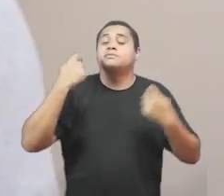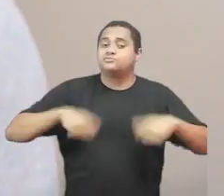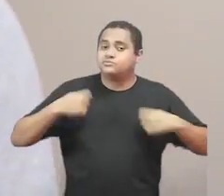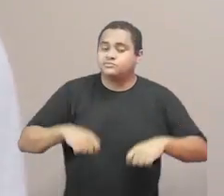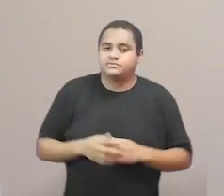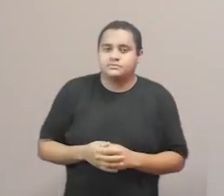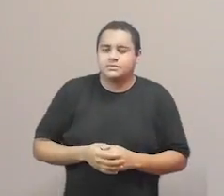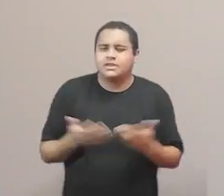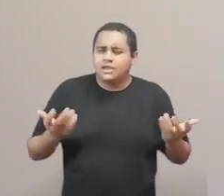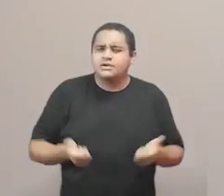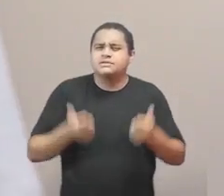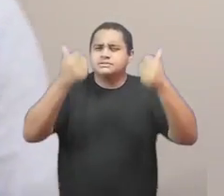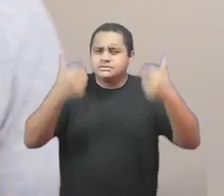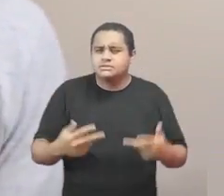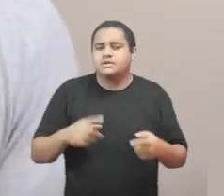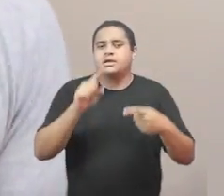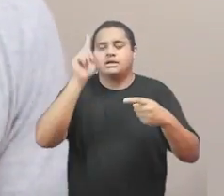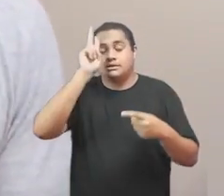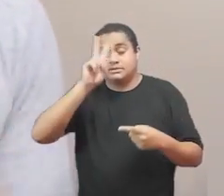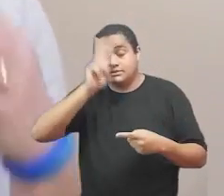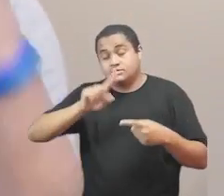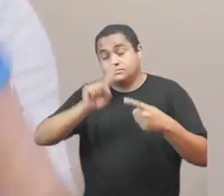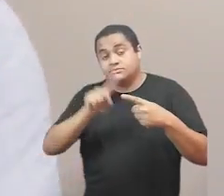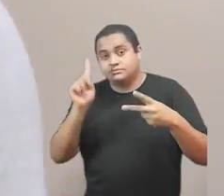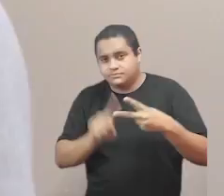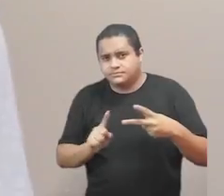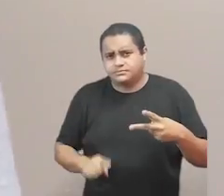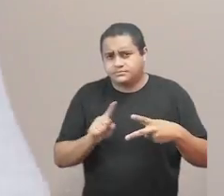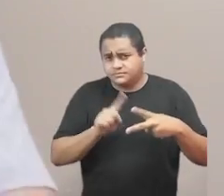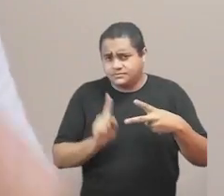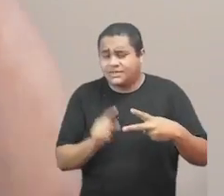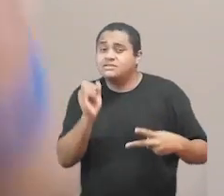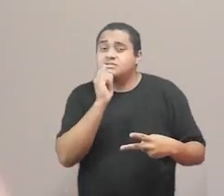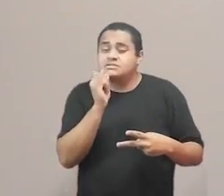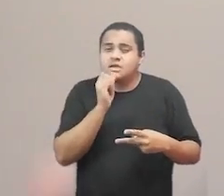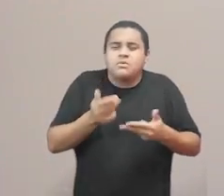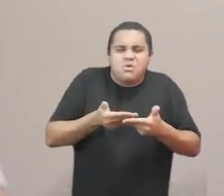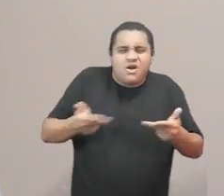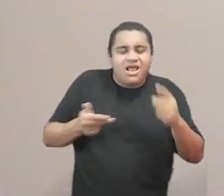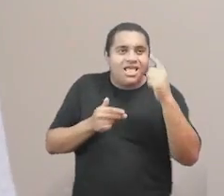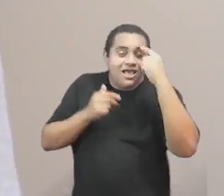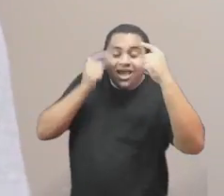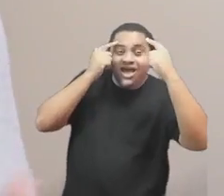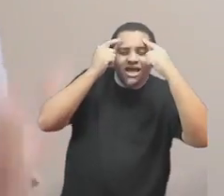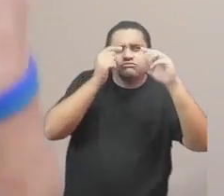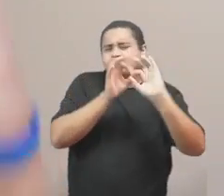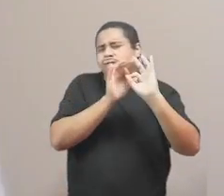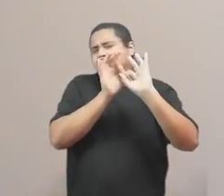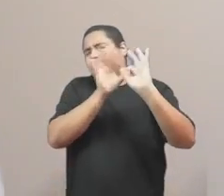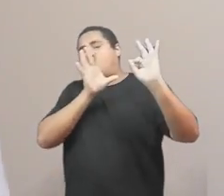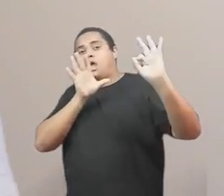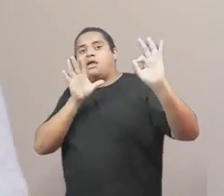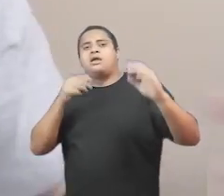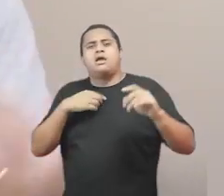E eu queria compartilhar agora, velho, duas historinhas de dois exemplos de desapegos a ideias que eu